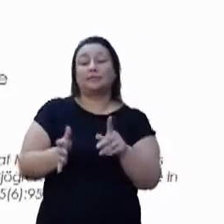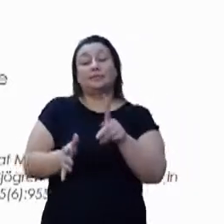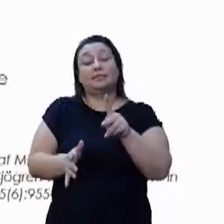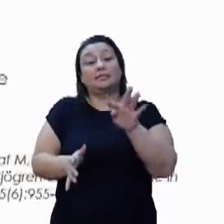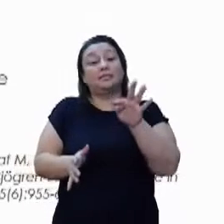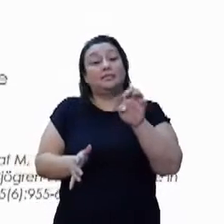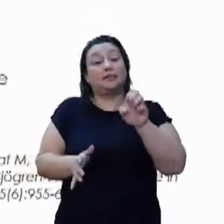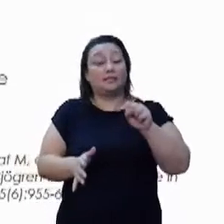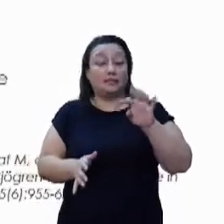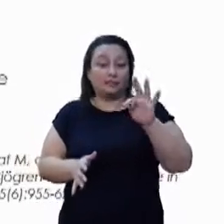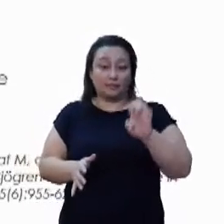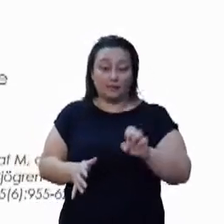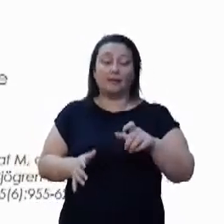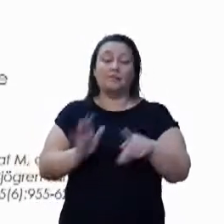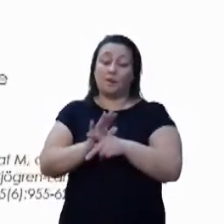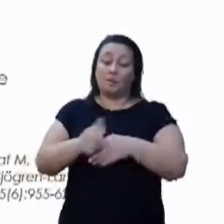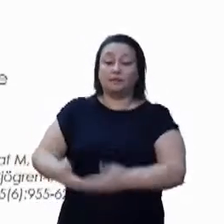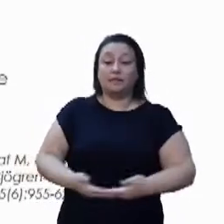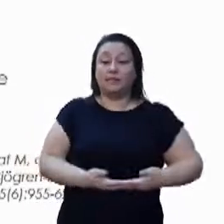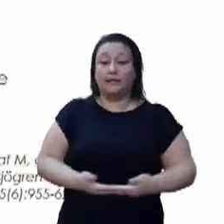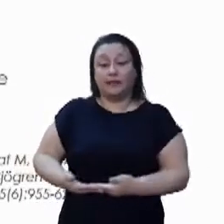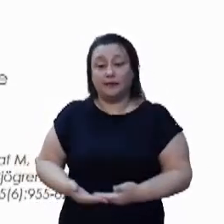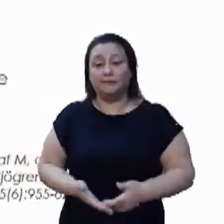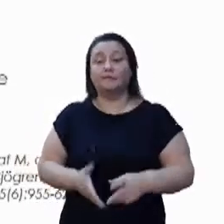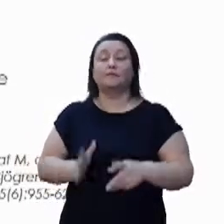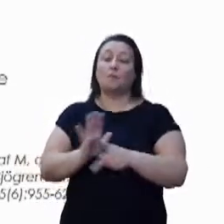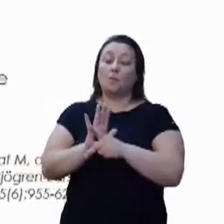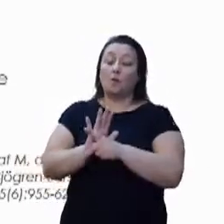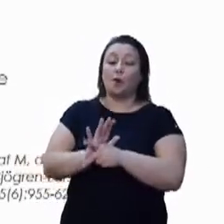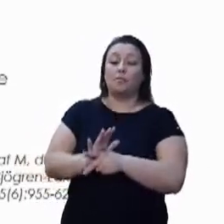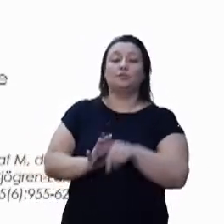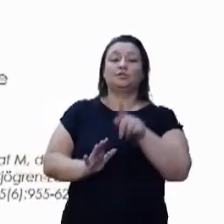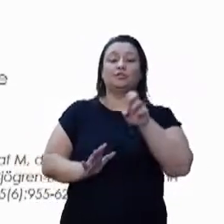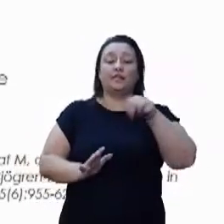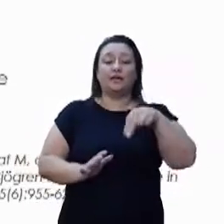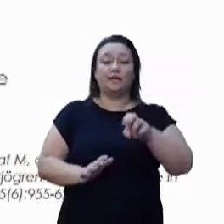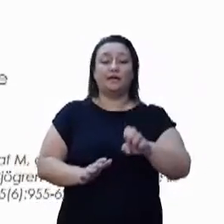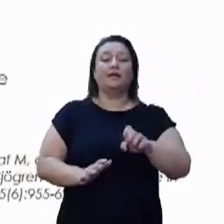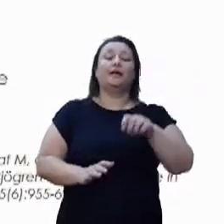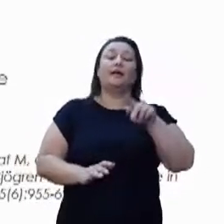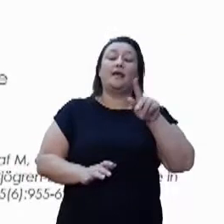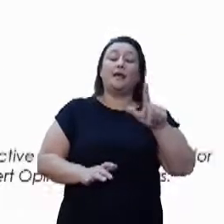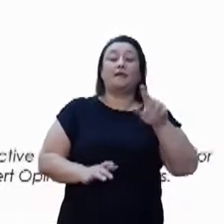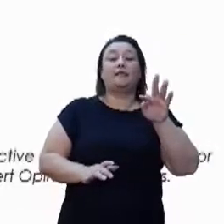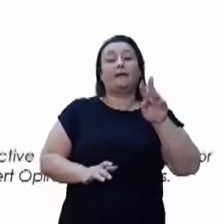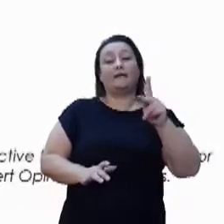em homozigose ou heterozigose composta no gene ALDH3A2.